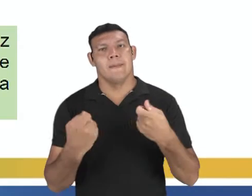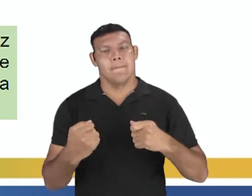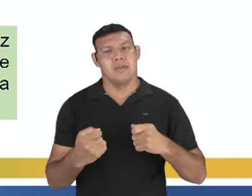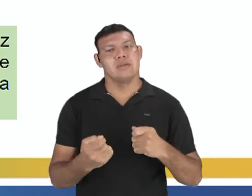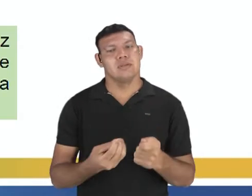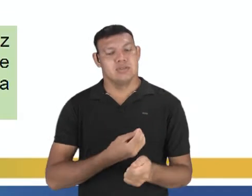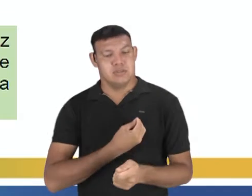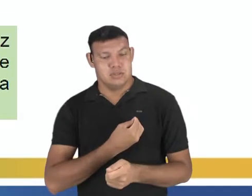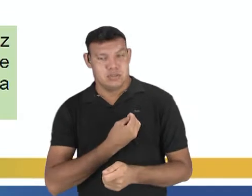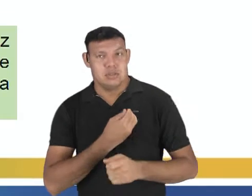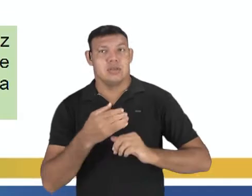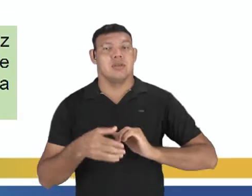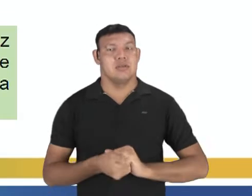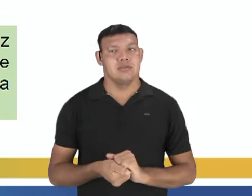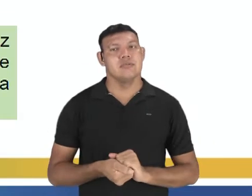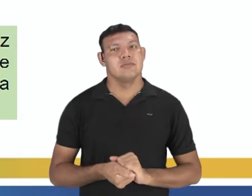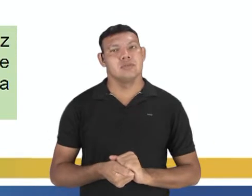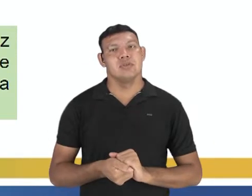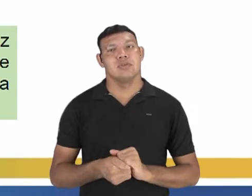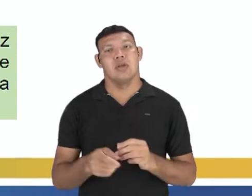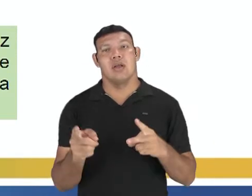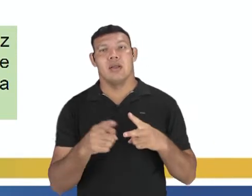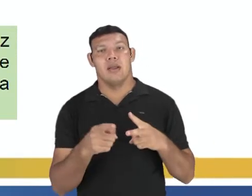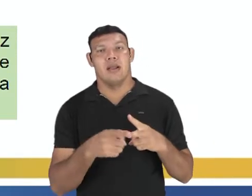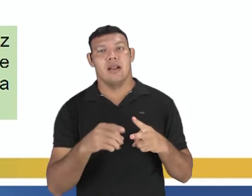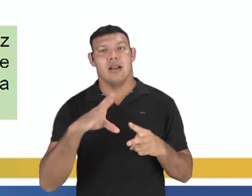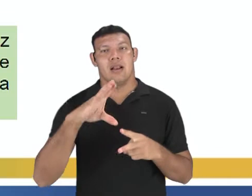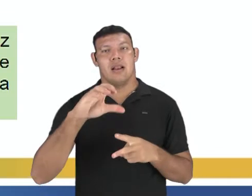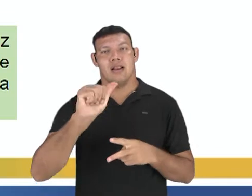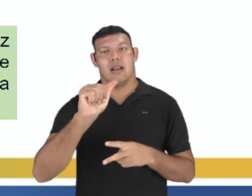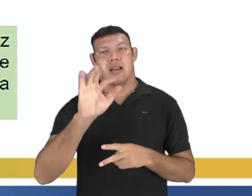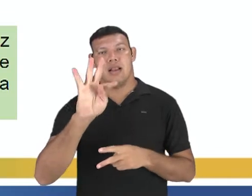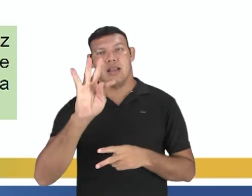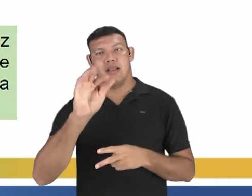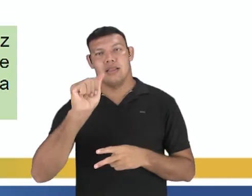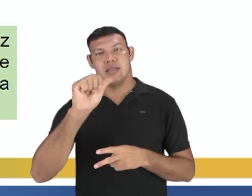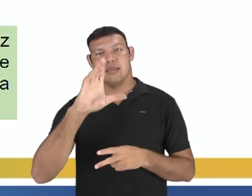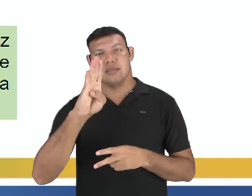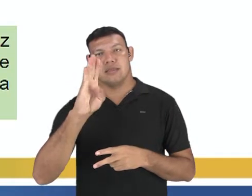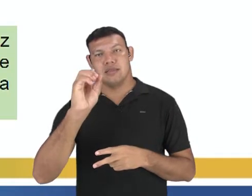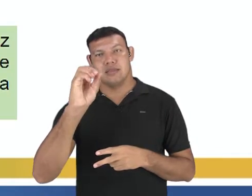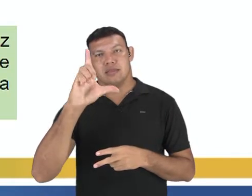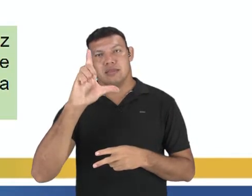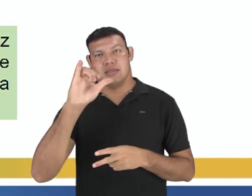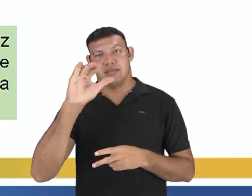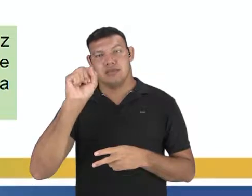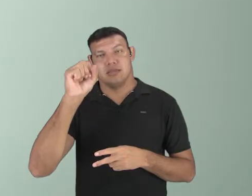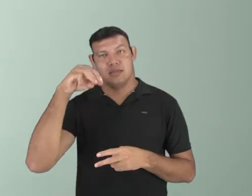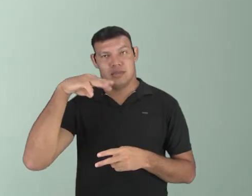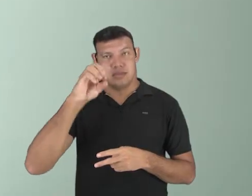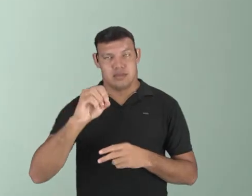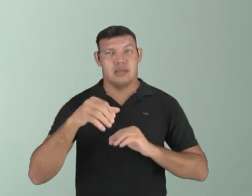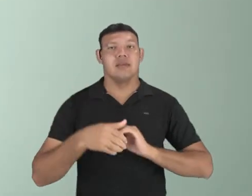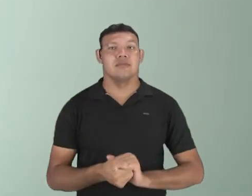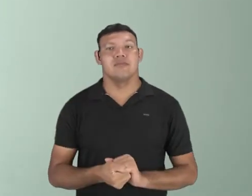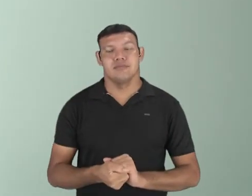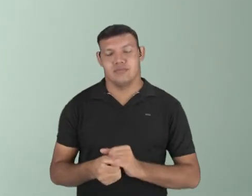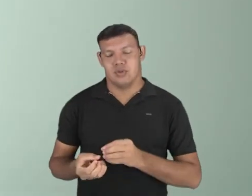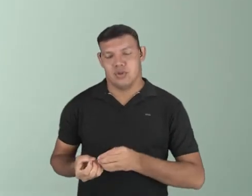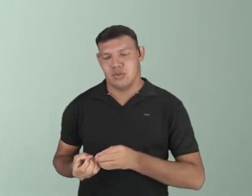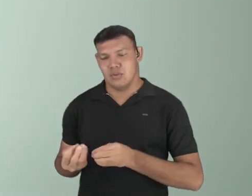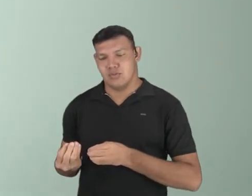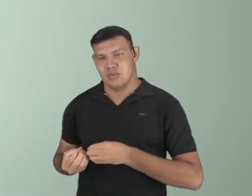para a sobrevivência, é chamado de catabolismo. Então, síntese, anabolismo,